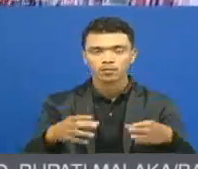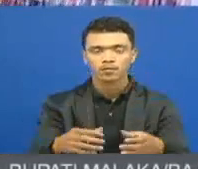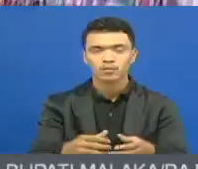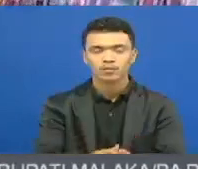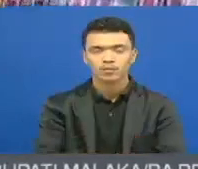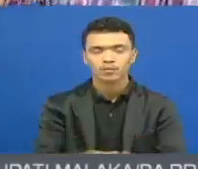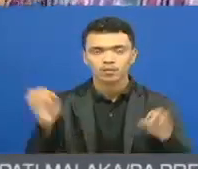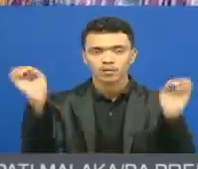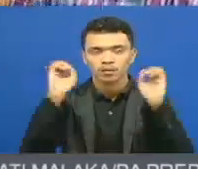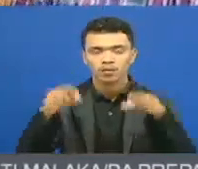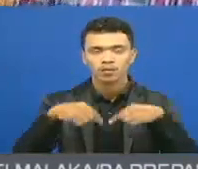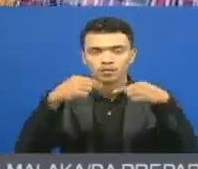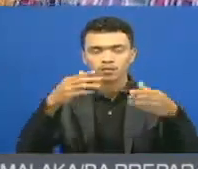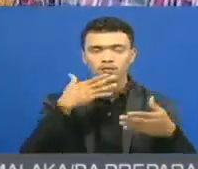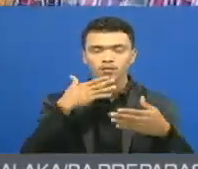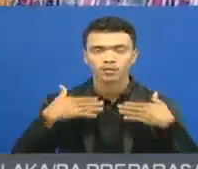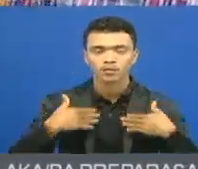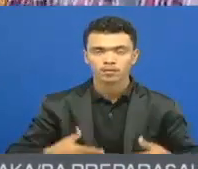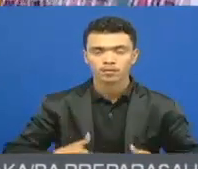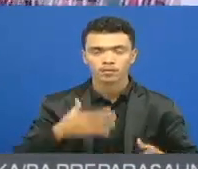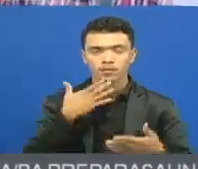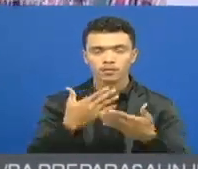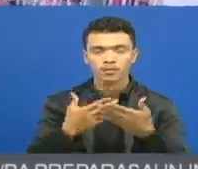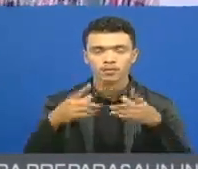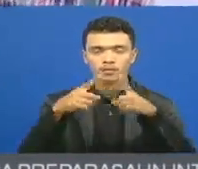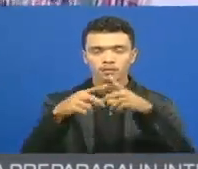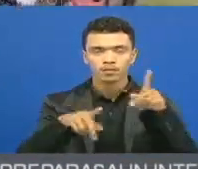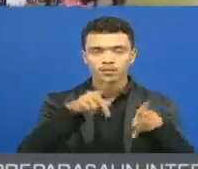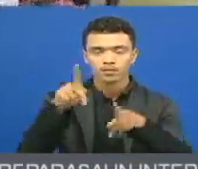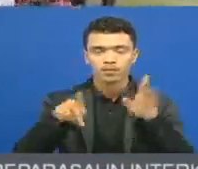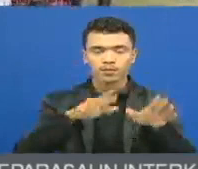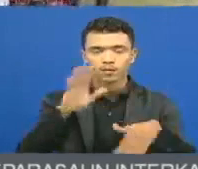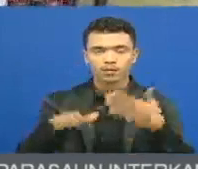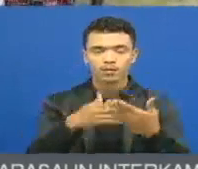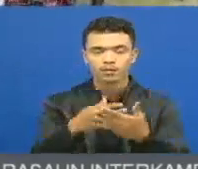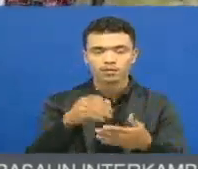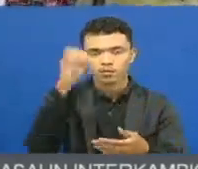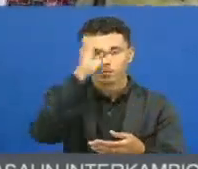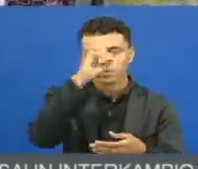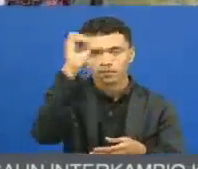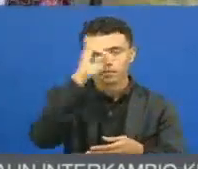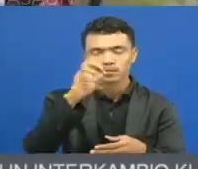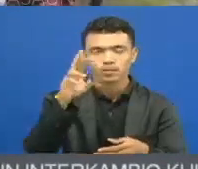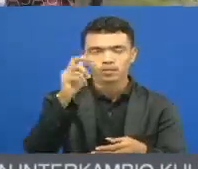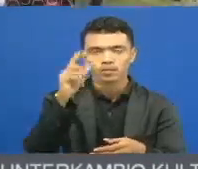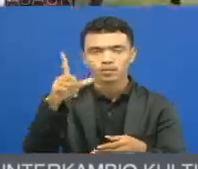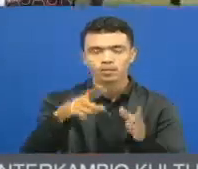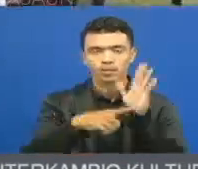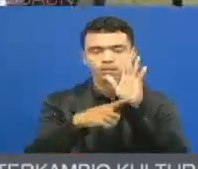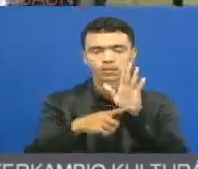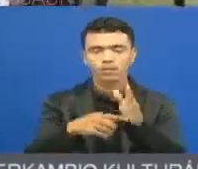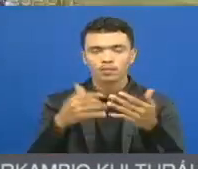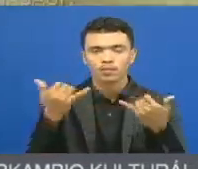Lá do fundo, saúde dia, a comunidade em geral. Observação RTT e a terreno nota cata,